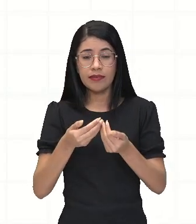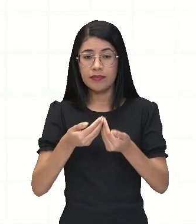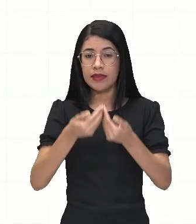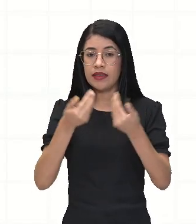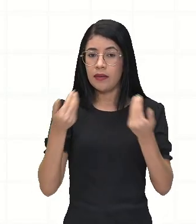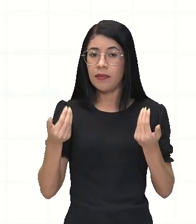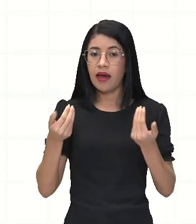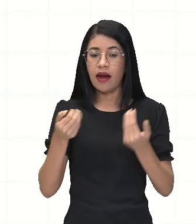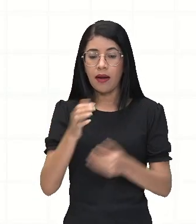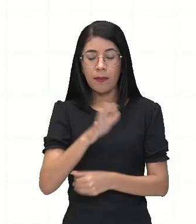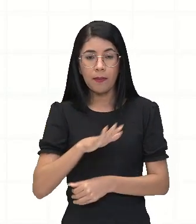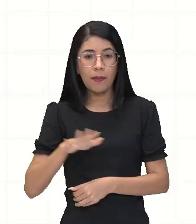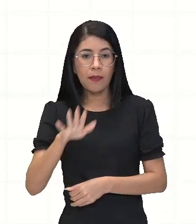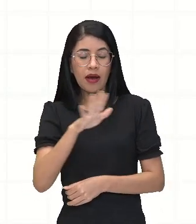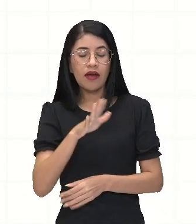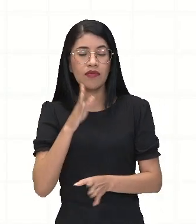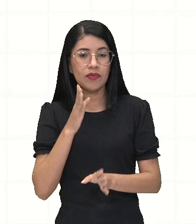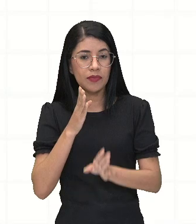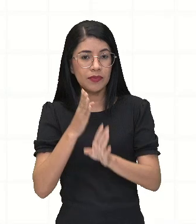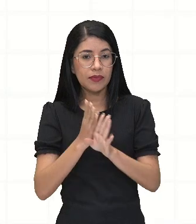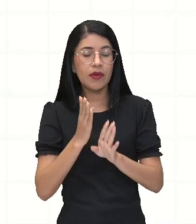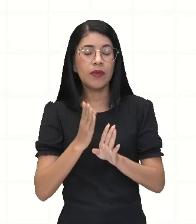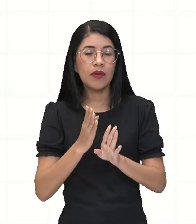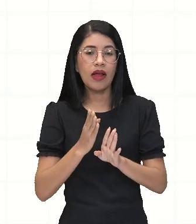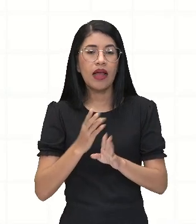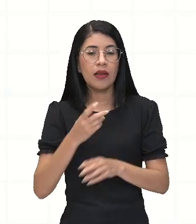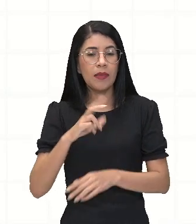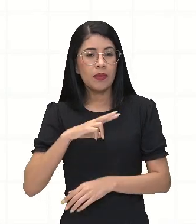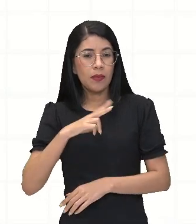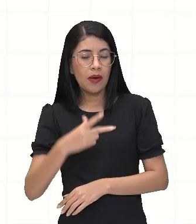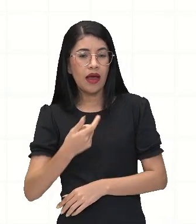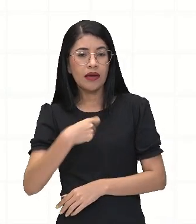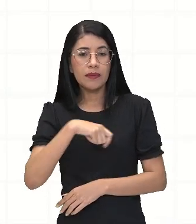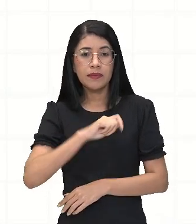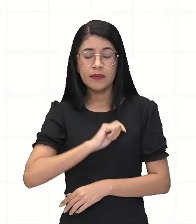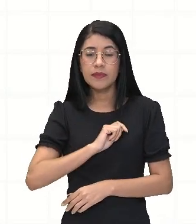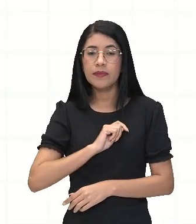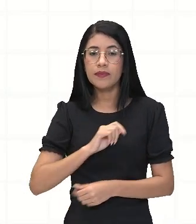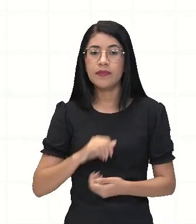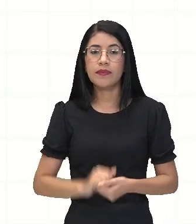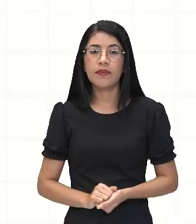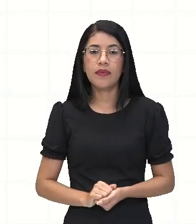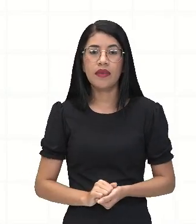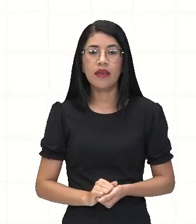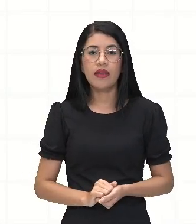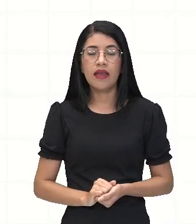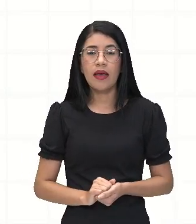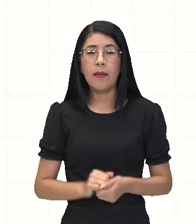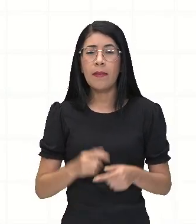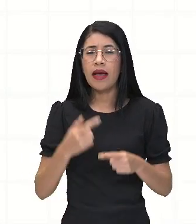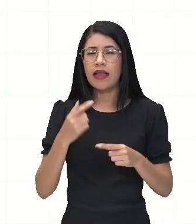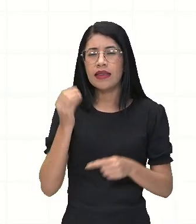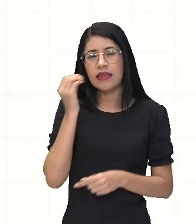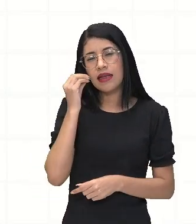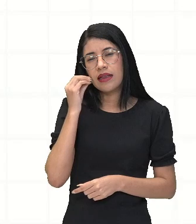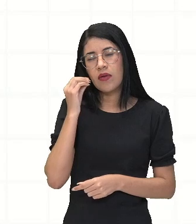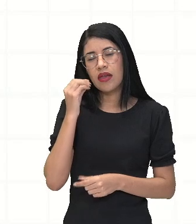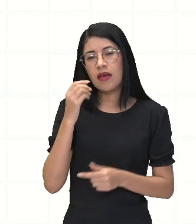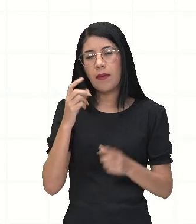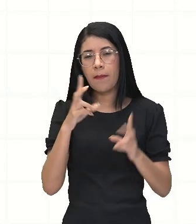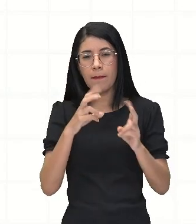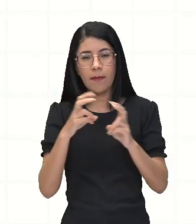que foram encontradas pelos europeus, pela Espanha e por Portugal, para tentar minimizar conflitos entre os